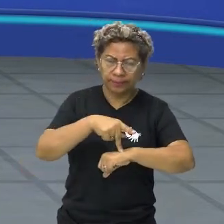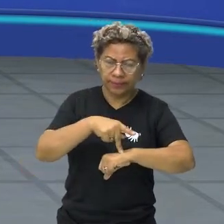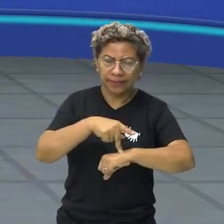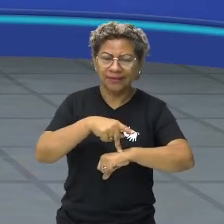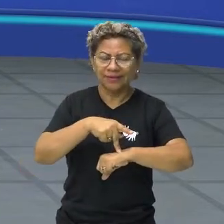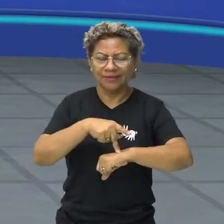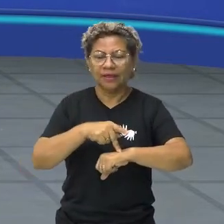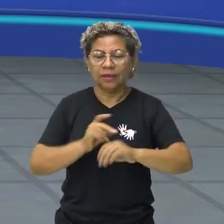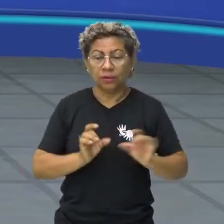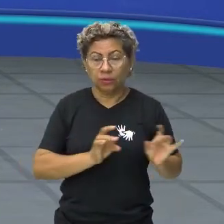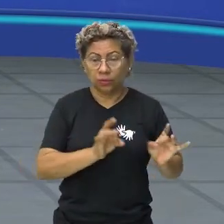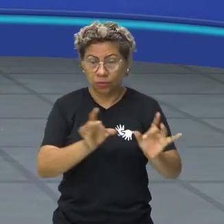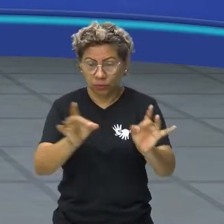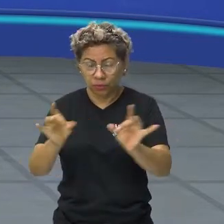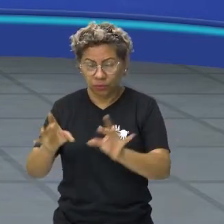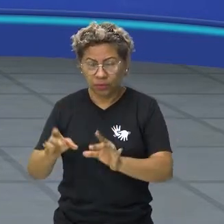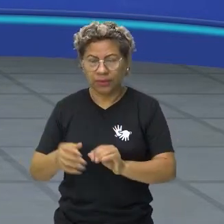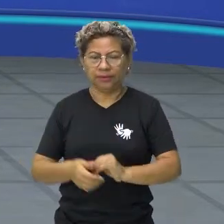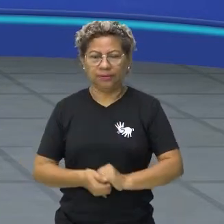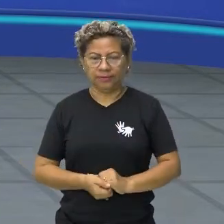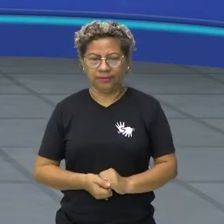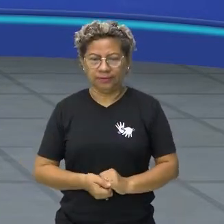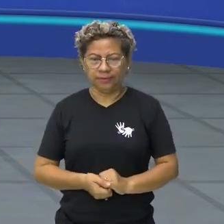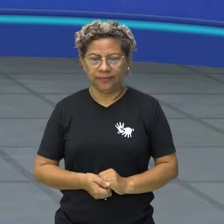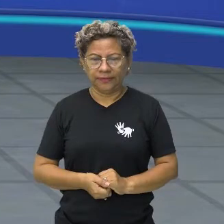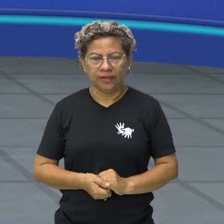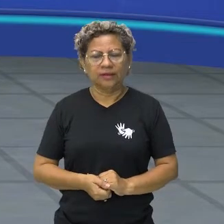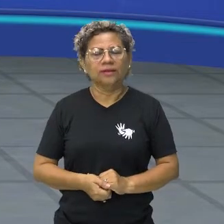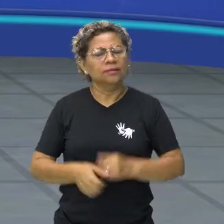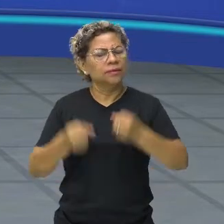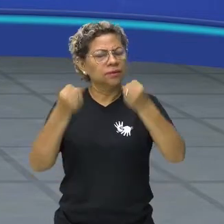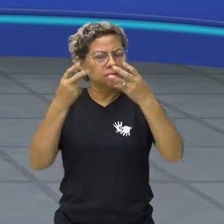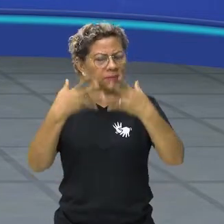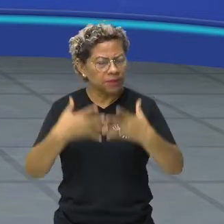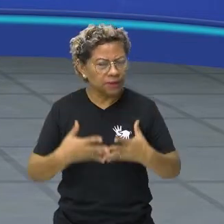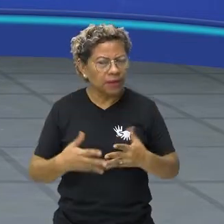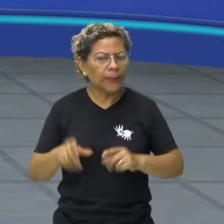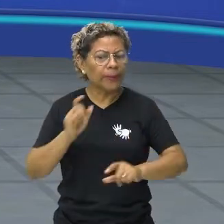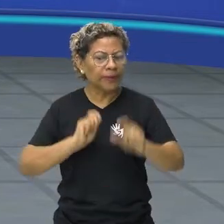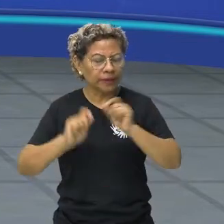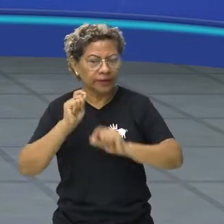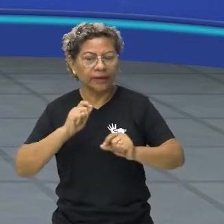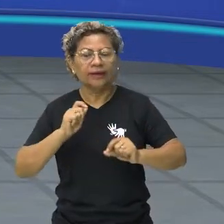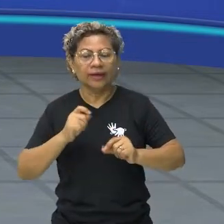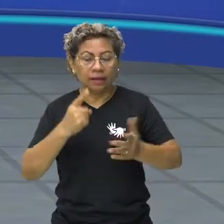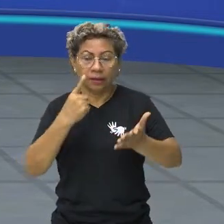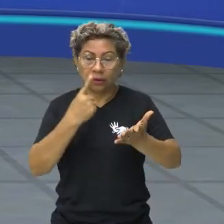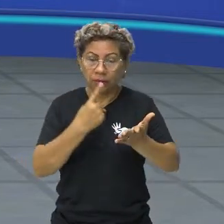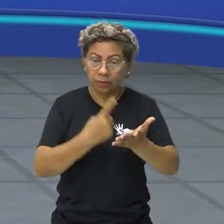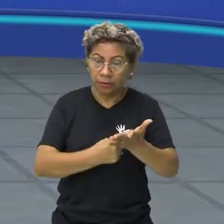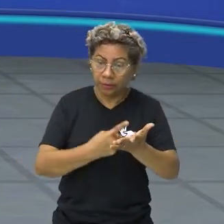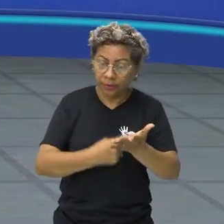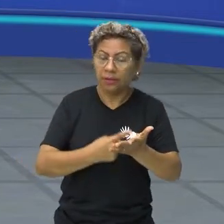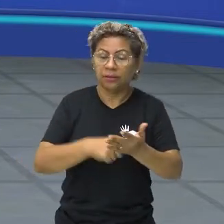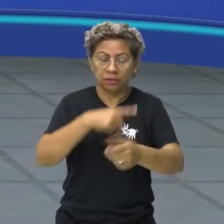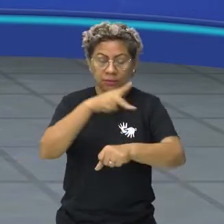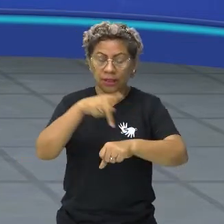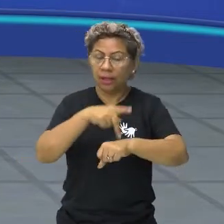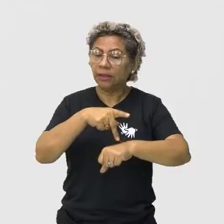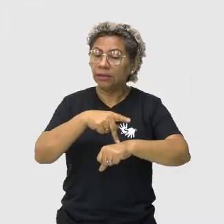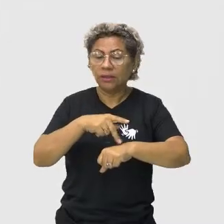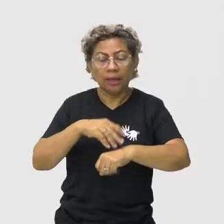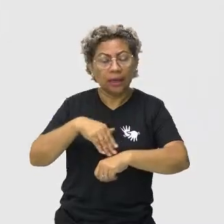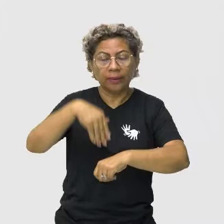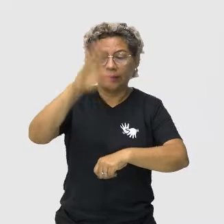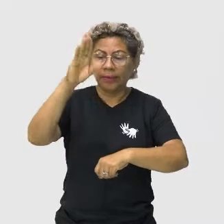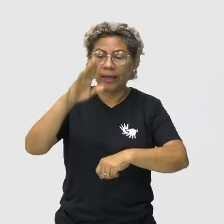comercial? Nós já verificamos aí, acordo multicomercial, a gente verifica que já são mais países se juntando aí para se